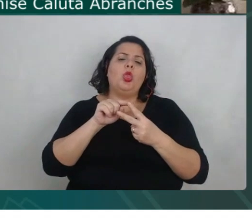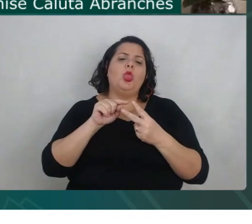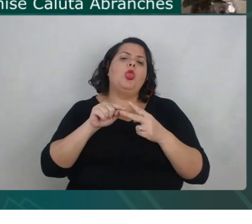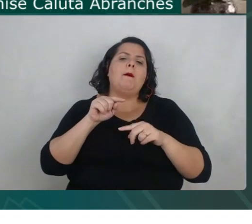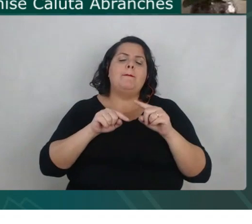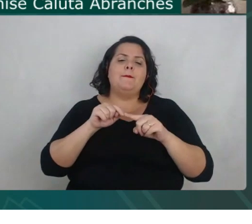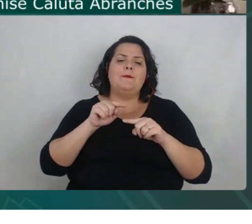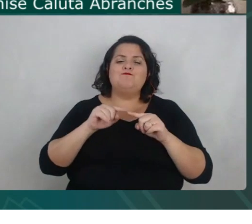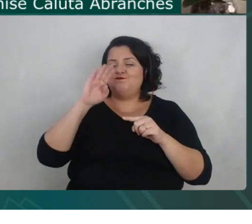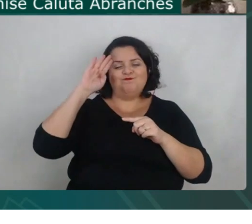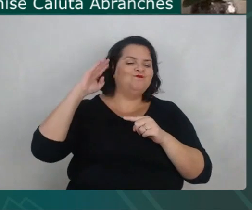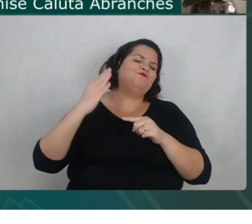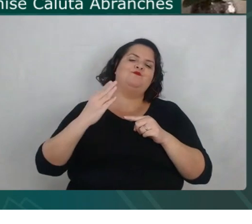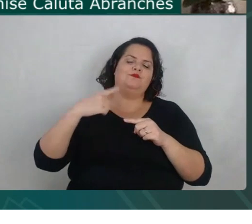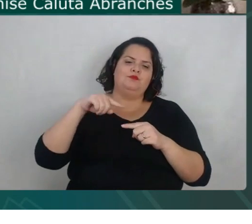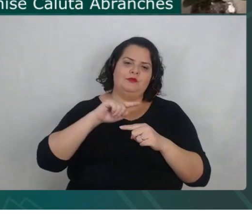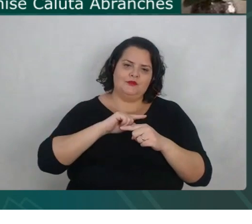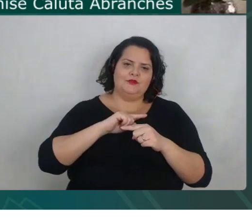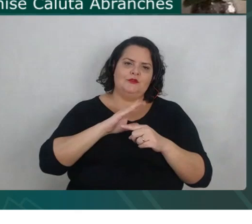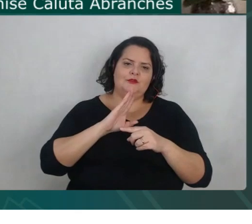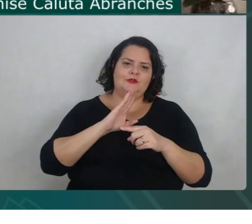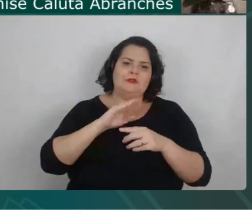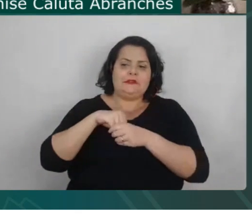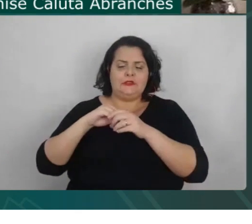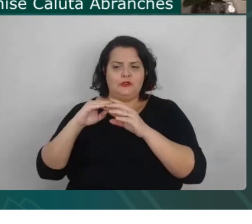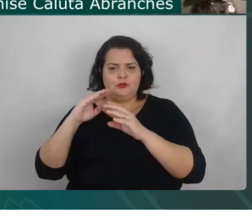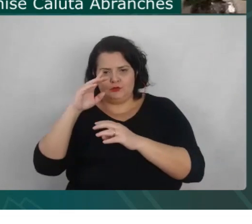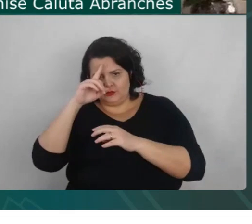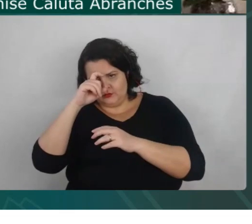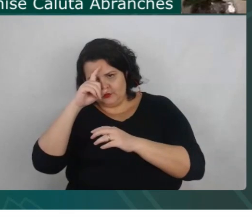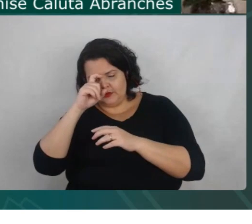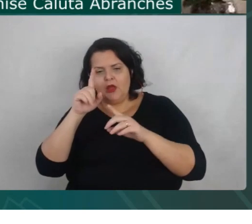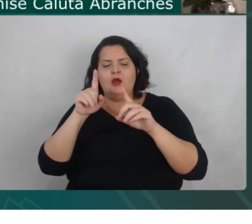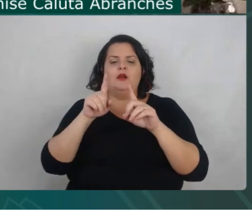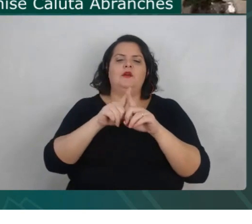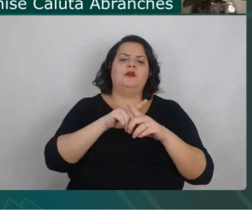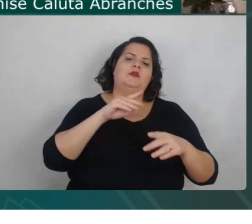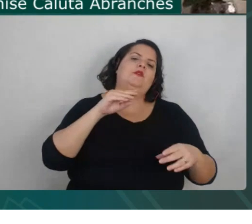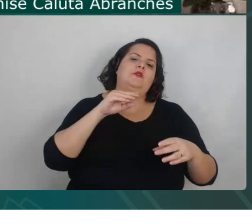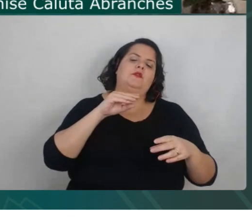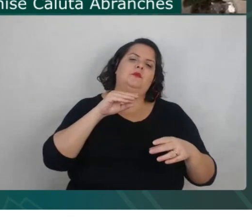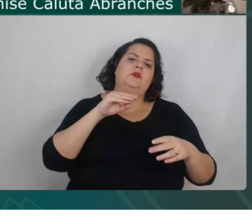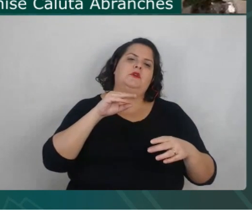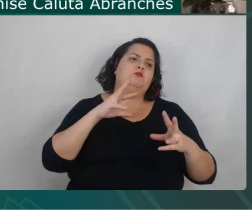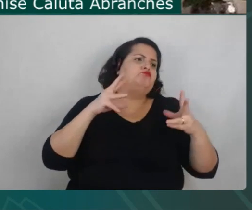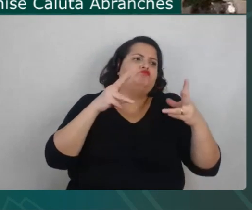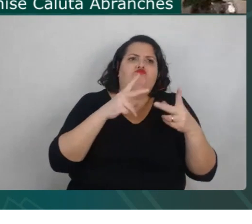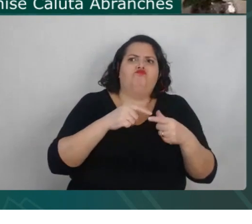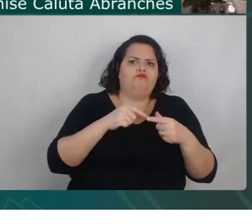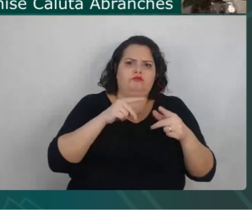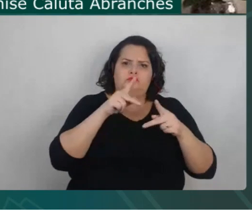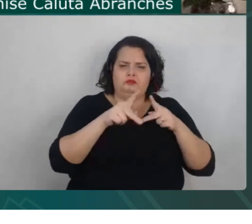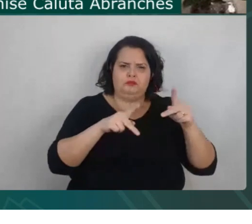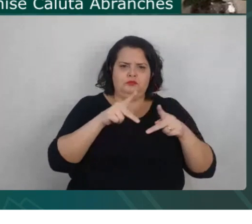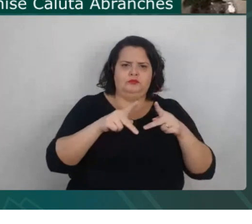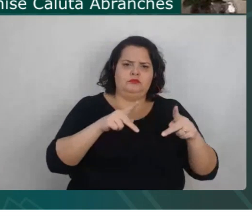essenciais para nós, tanto no ambiente hospitalar como num contexto geral para a população, que você